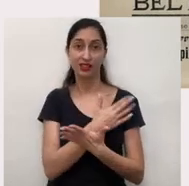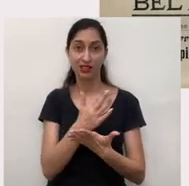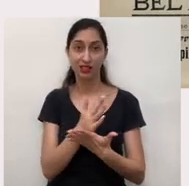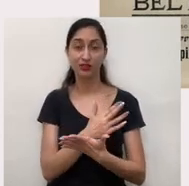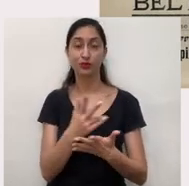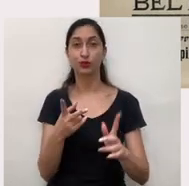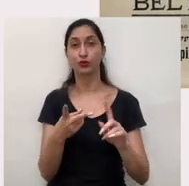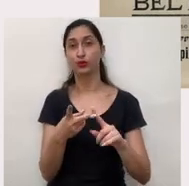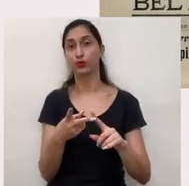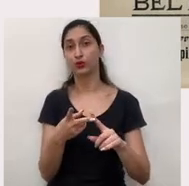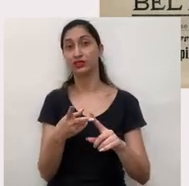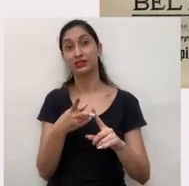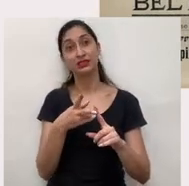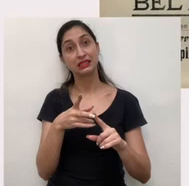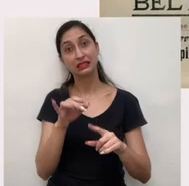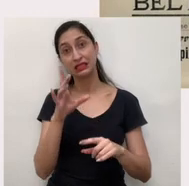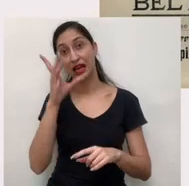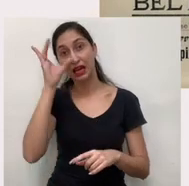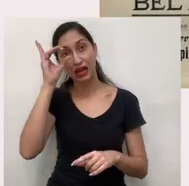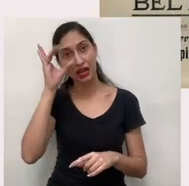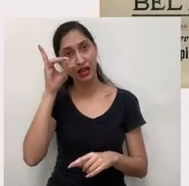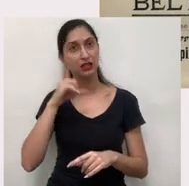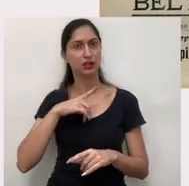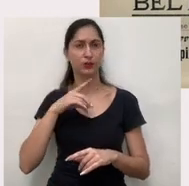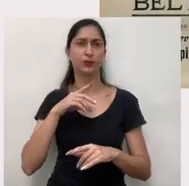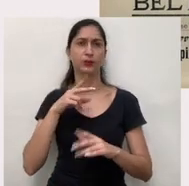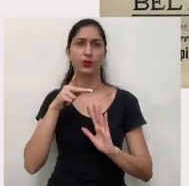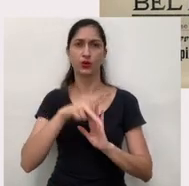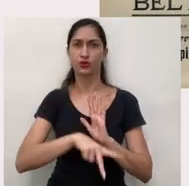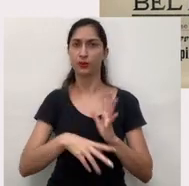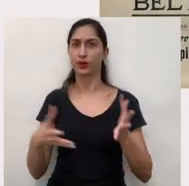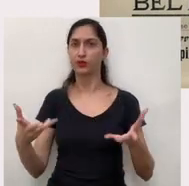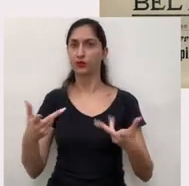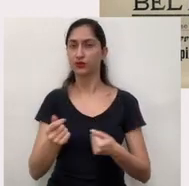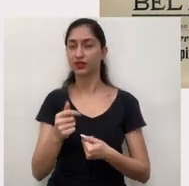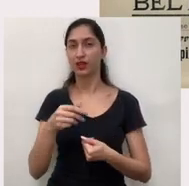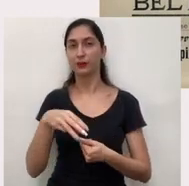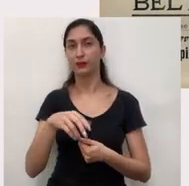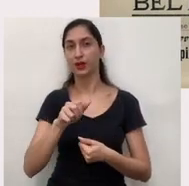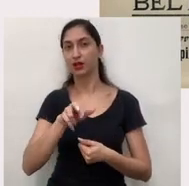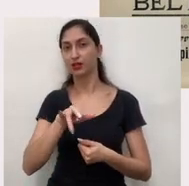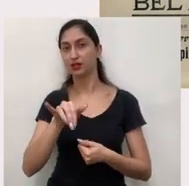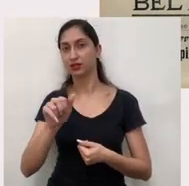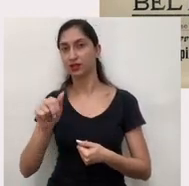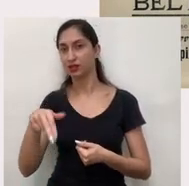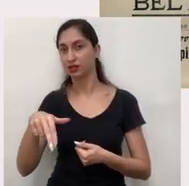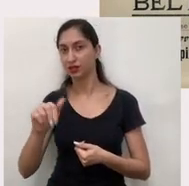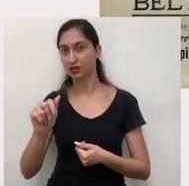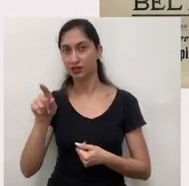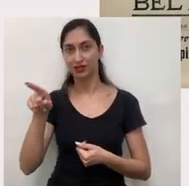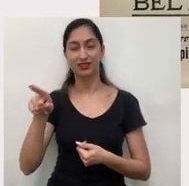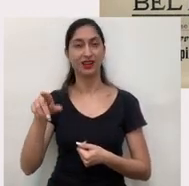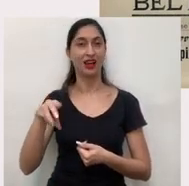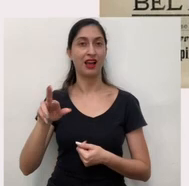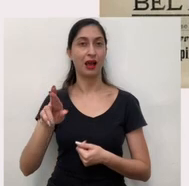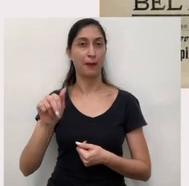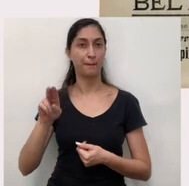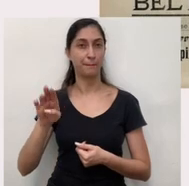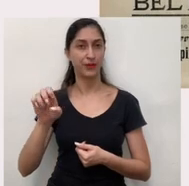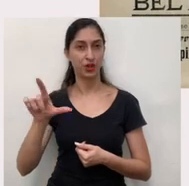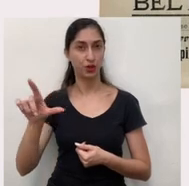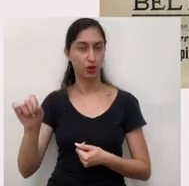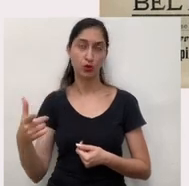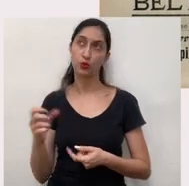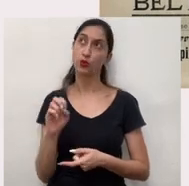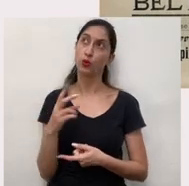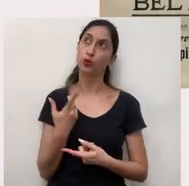né, como um projeto muito interessante da Mariana Rabelo, BH de Pedro Nava, ou um livro recentemente